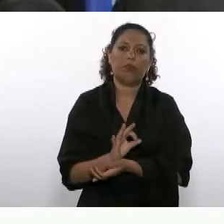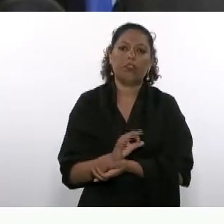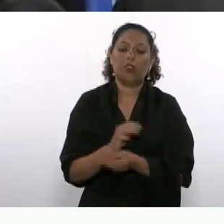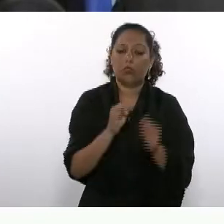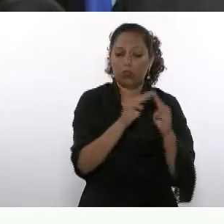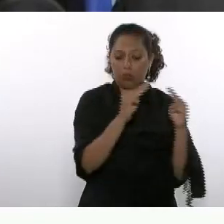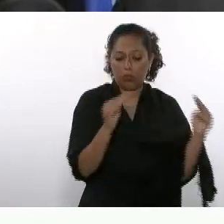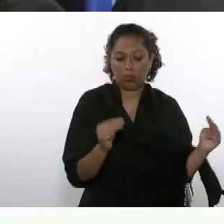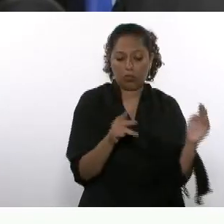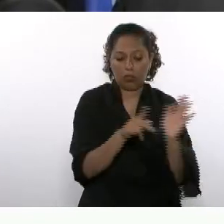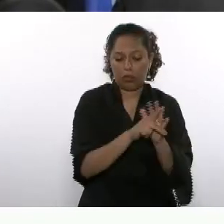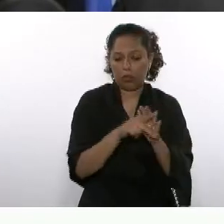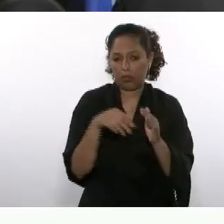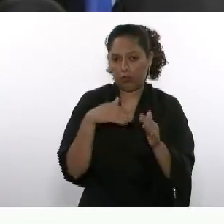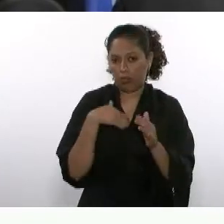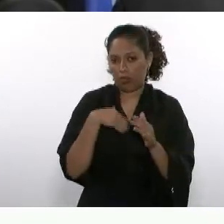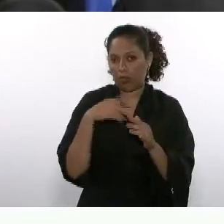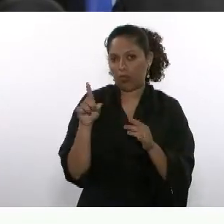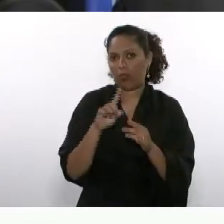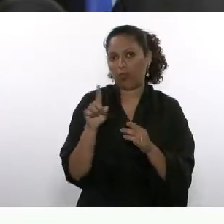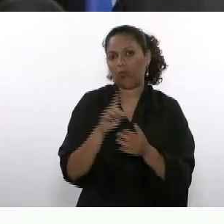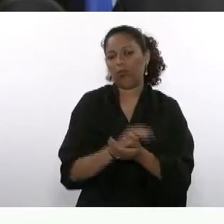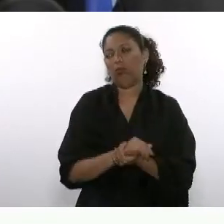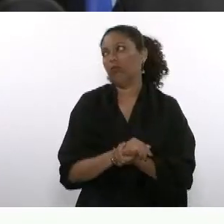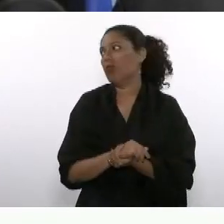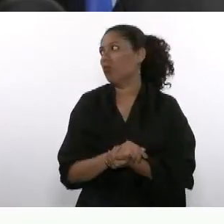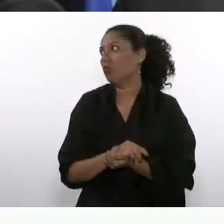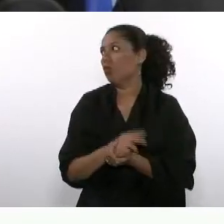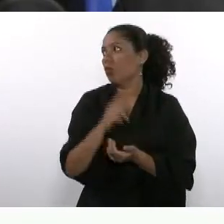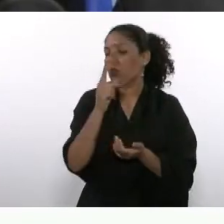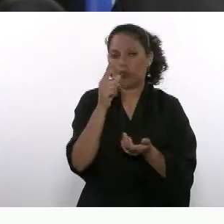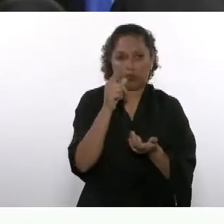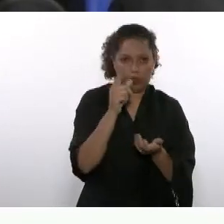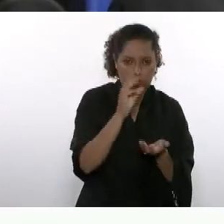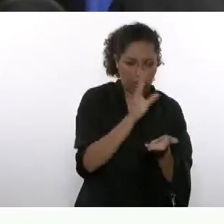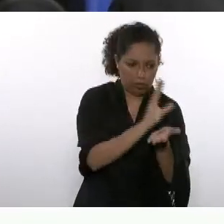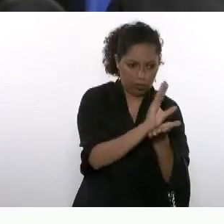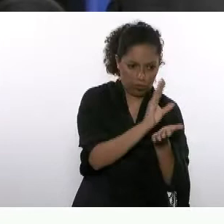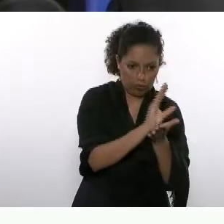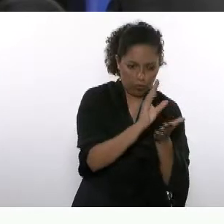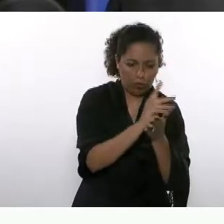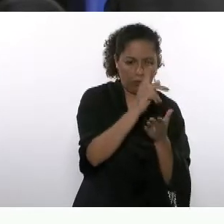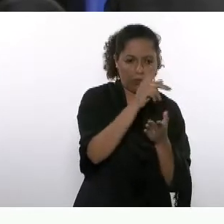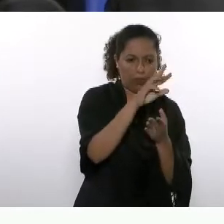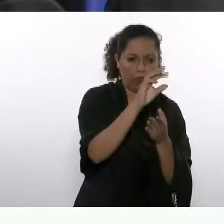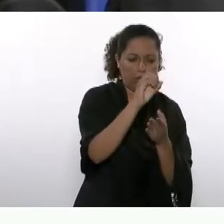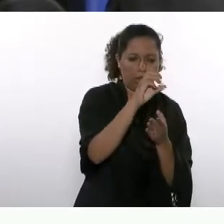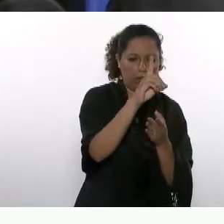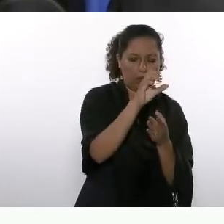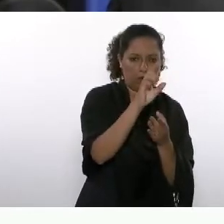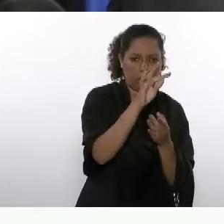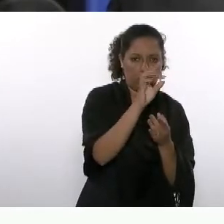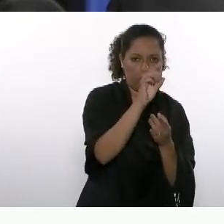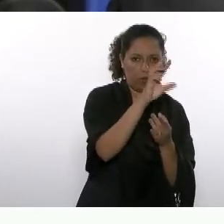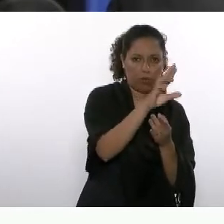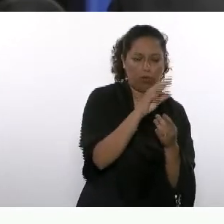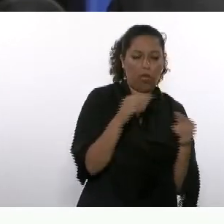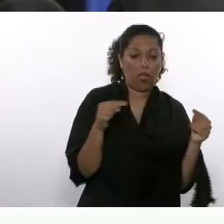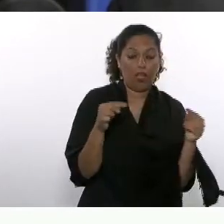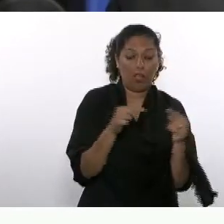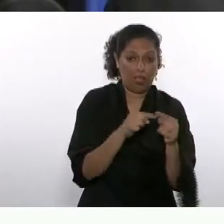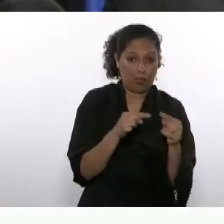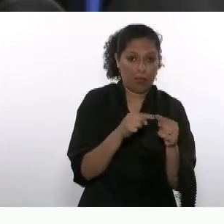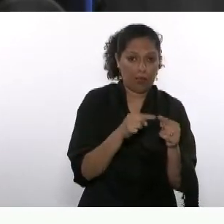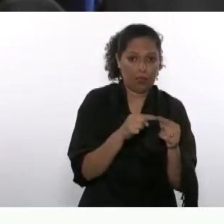nosso. a destinação do recurso do Prodetur, ela está diretamente relacionada